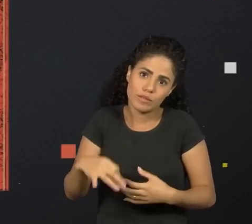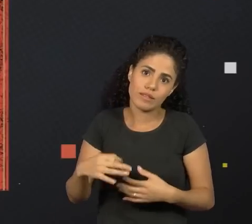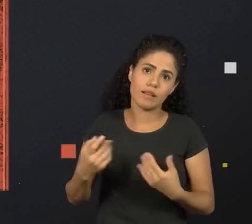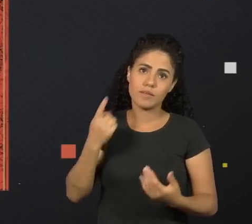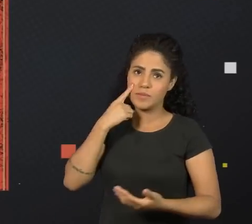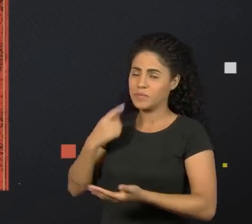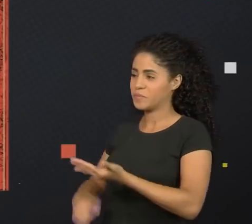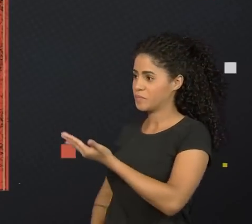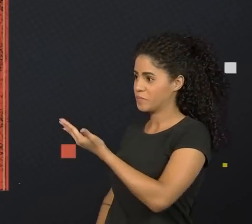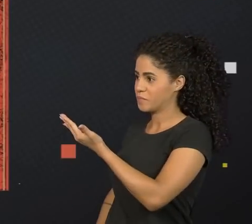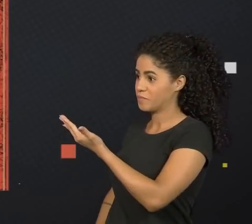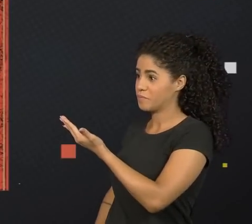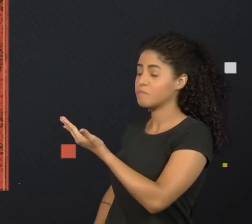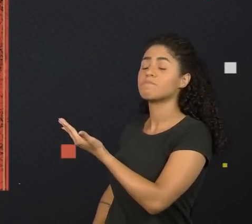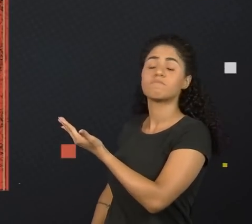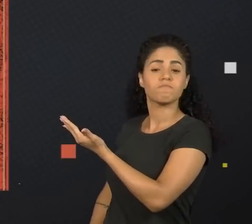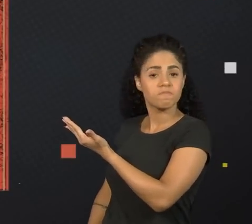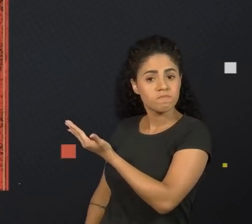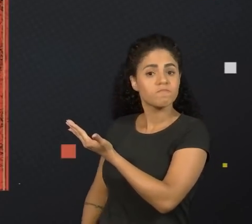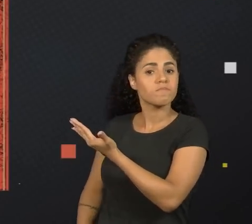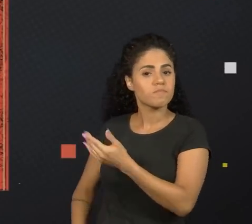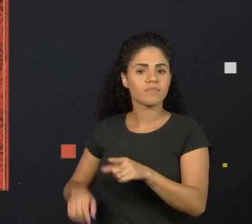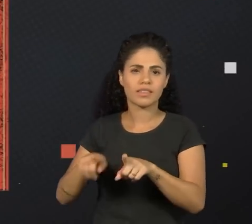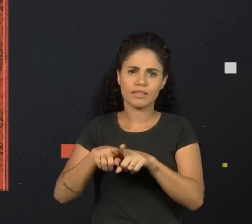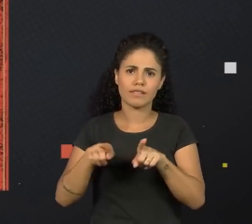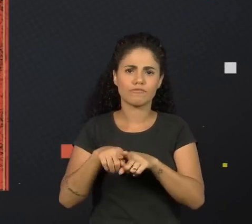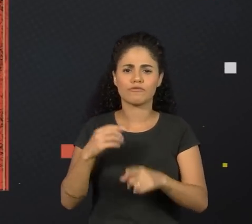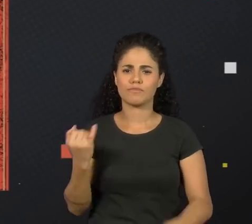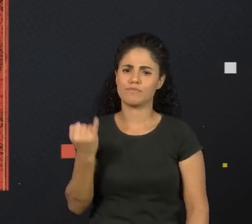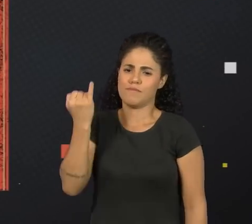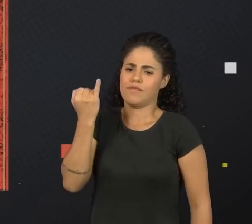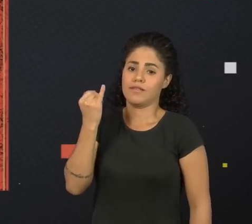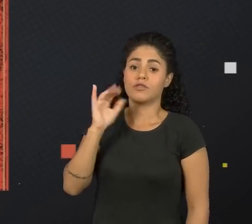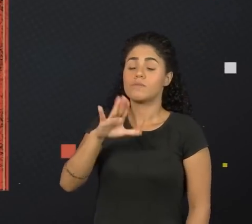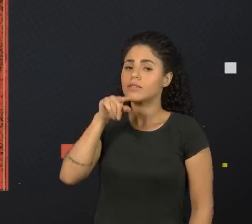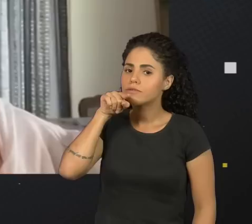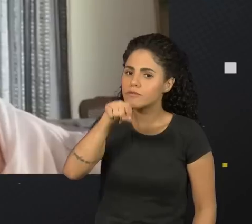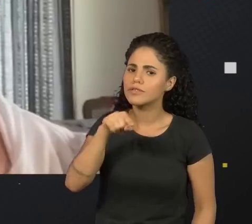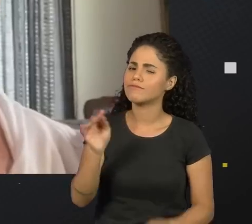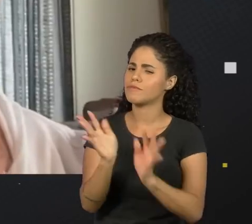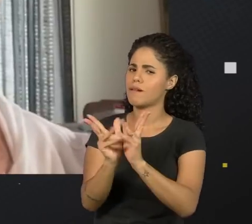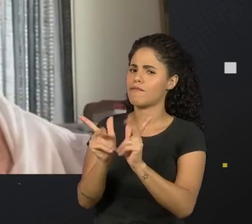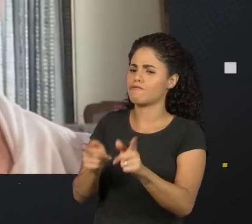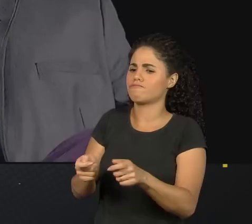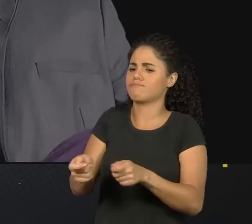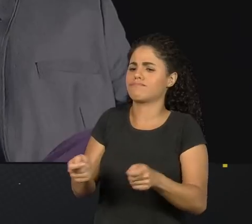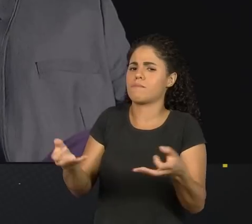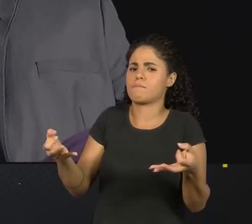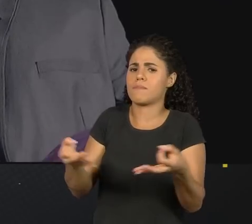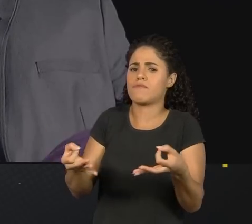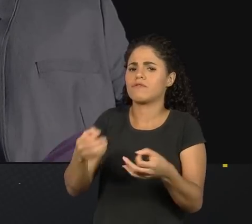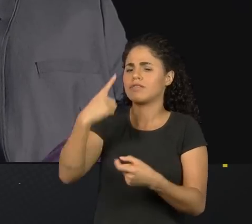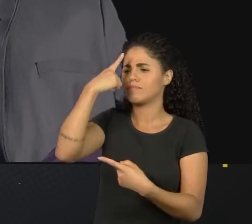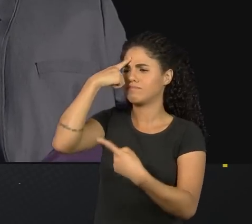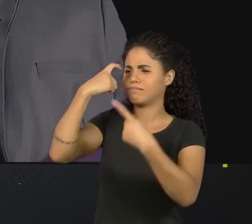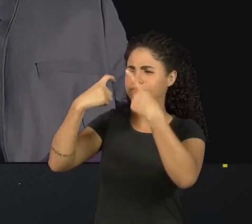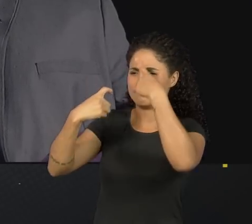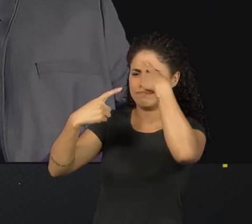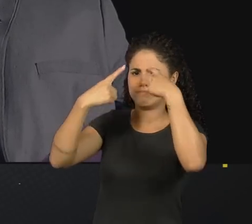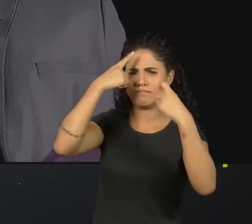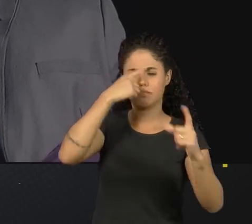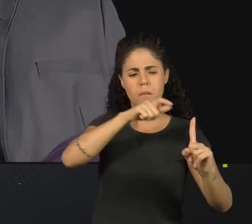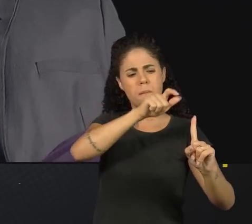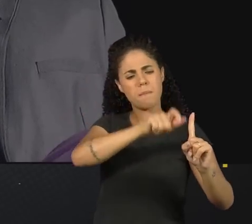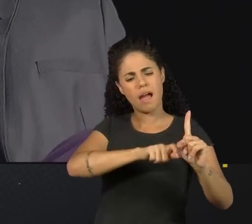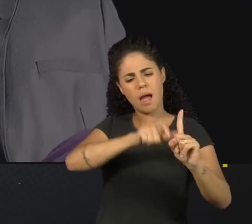Paris, inspirado em Edith Piaf. Mas você foi maravilhoso. A sua criação das